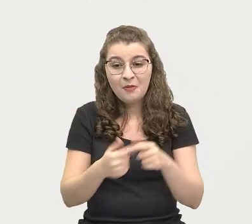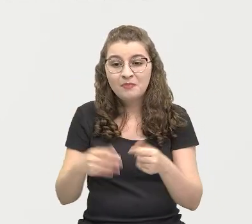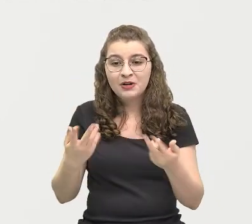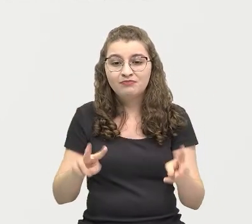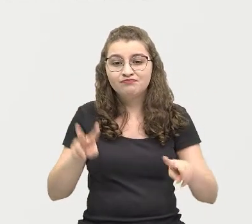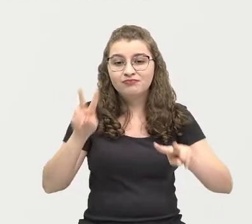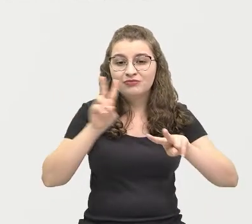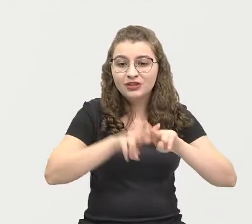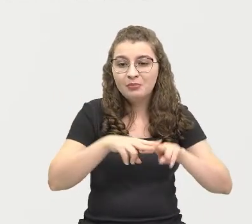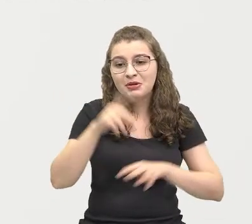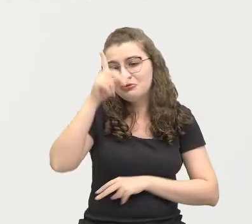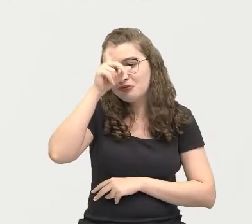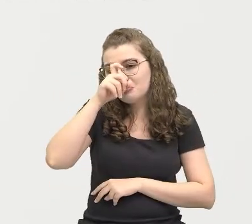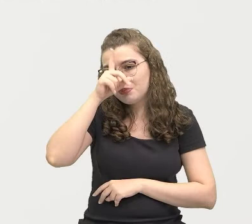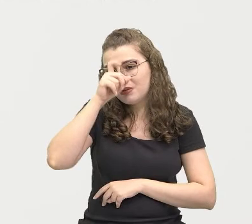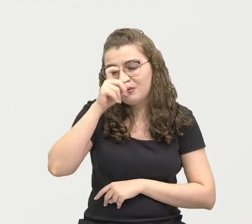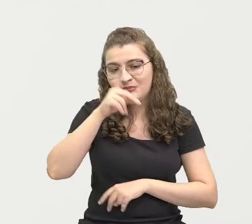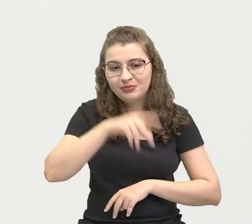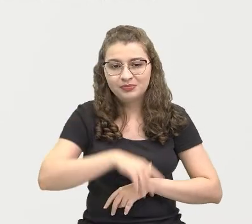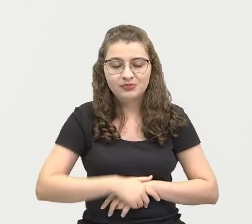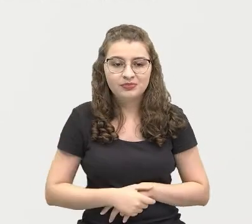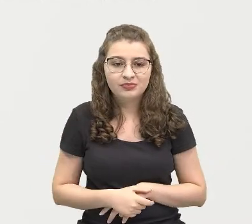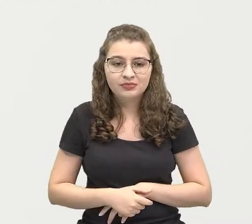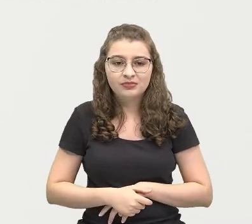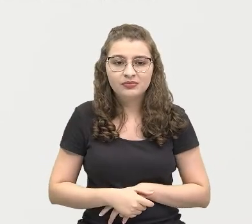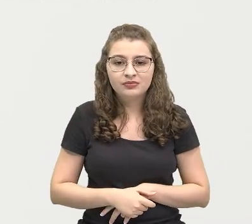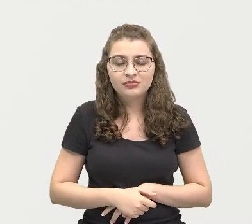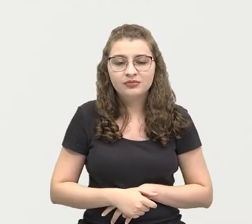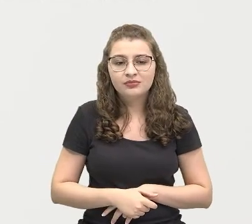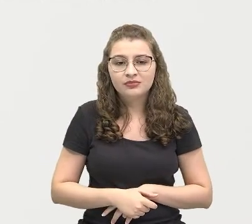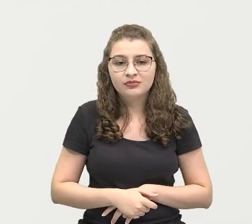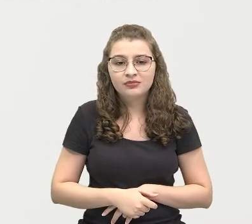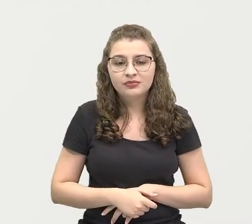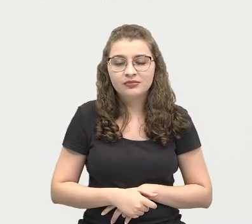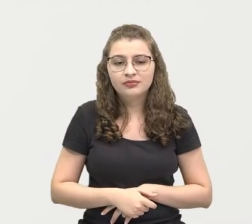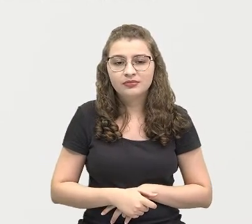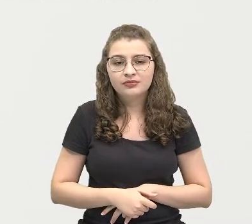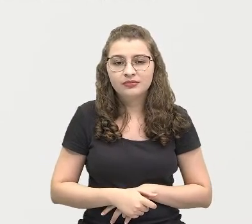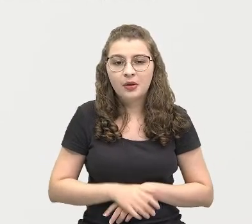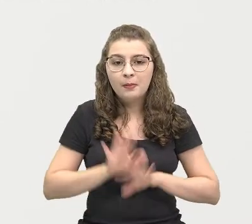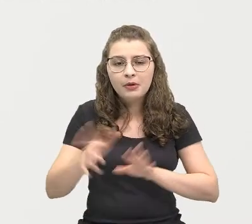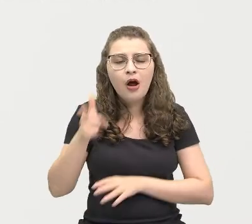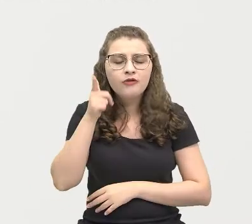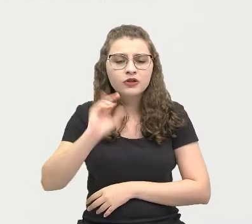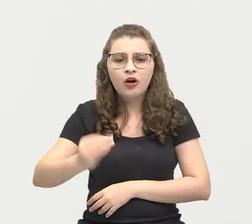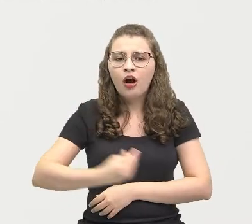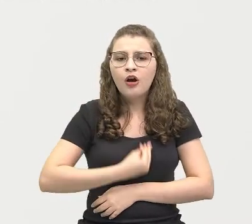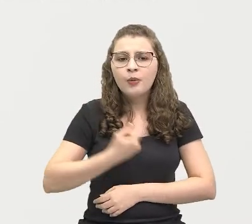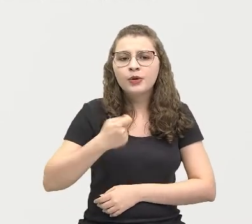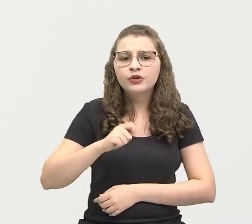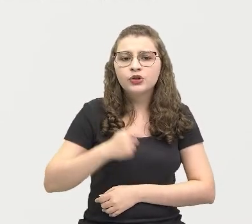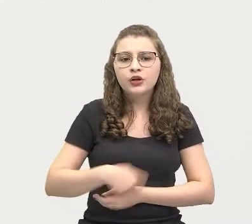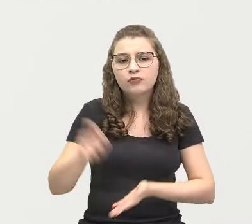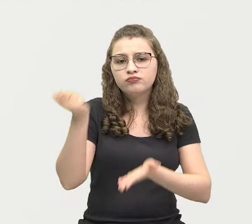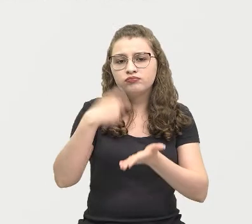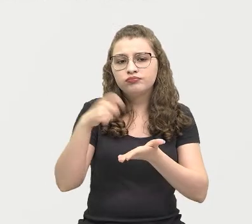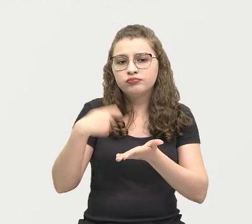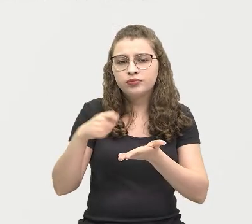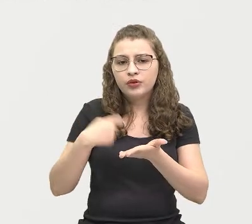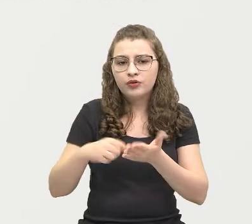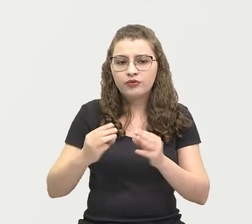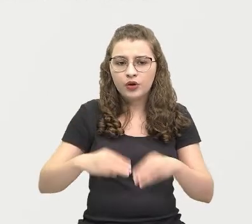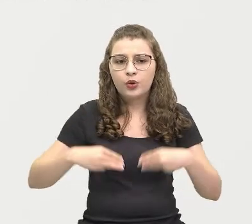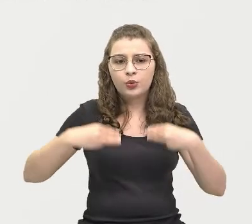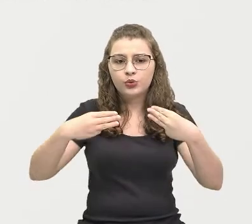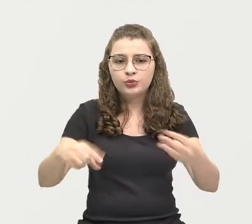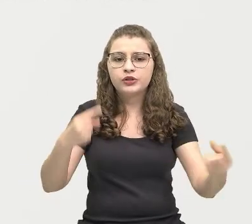Que situação. O que mais aconteceu na vida dele aí, do nosso Lima Barreto? Para sobreviver, ele trabalhou como escriturário no Ministério da